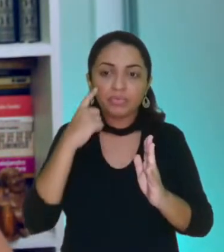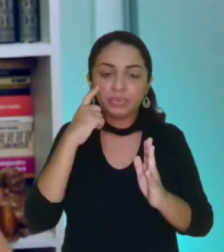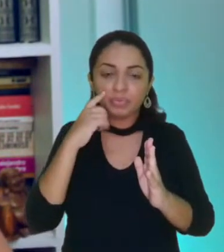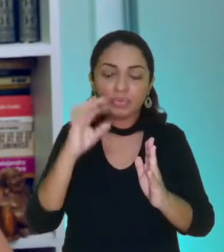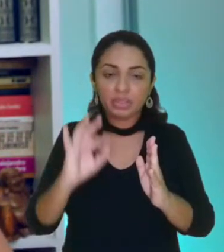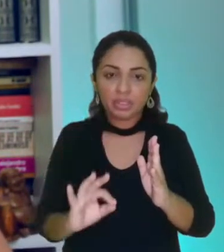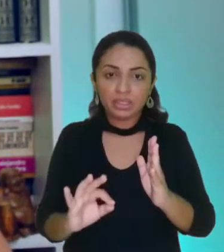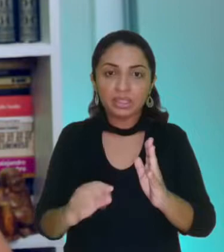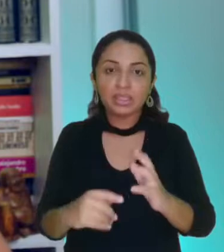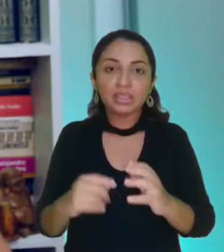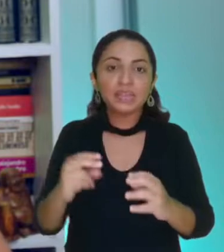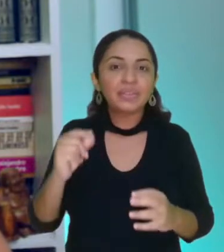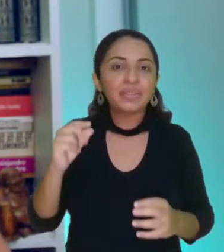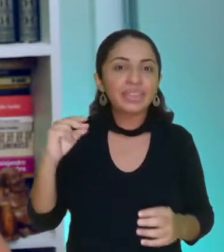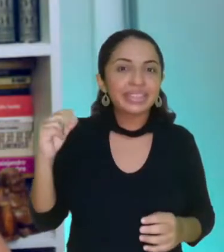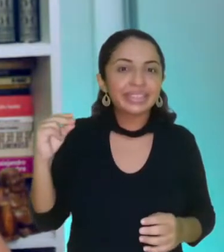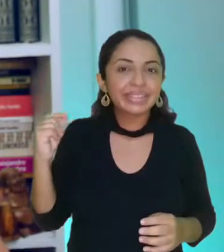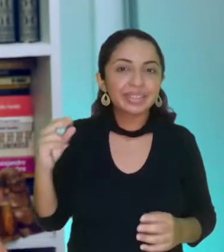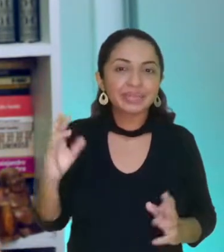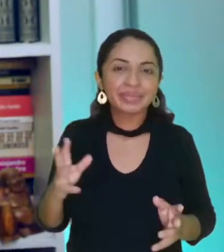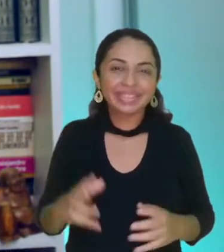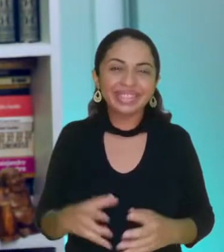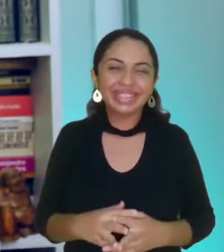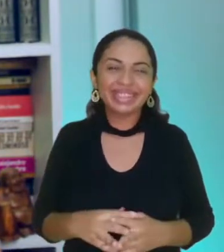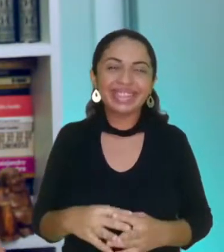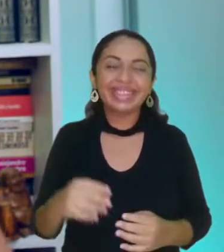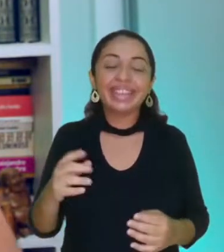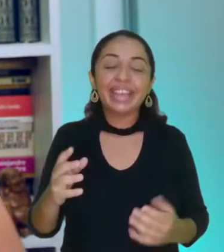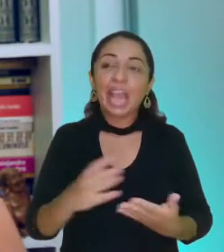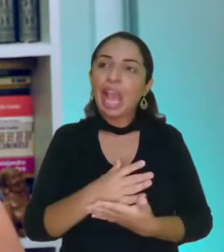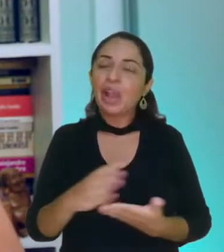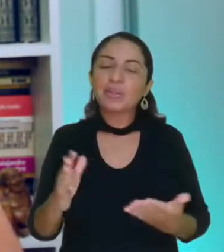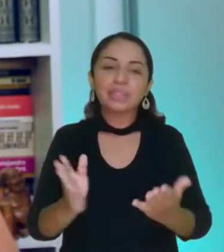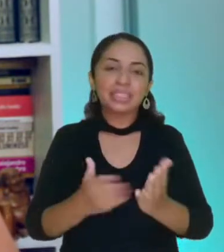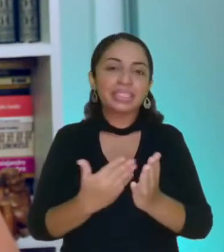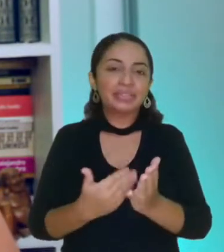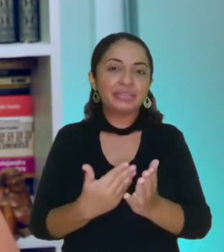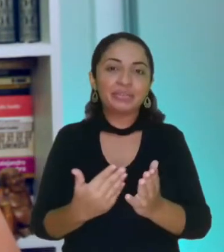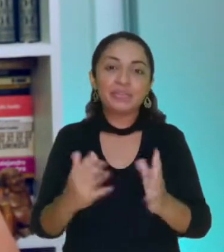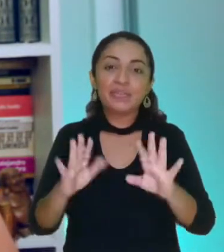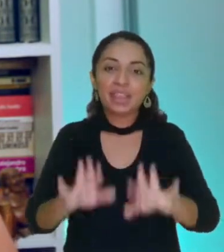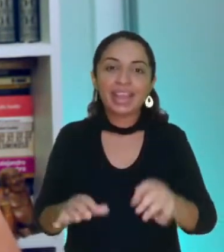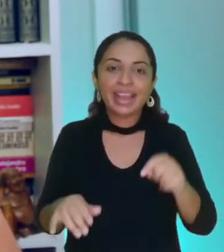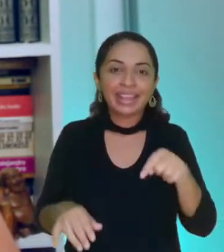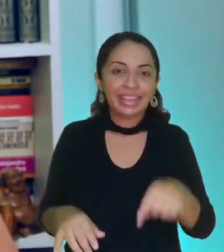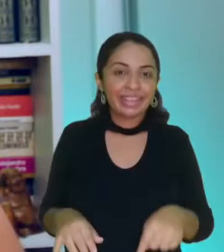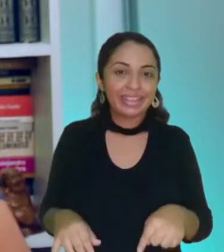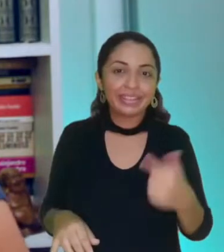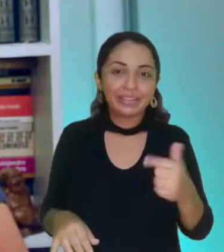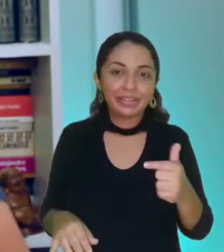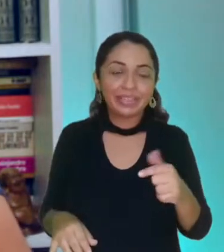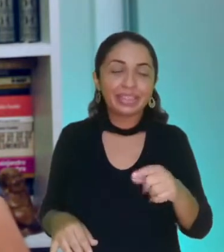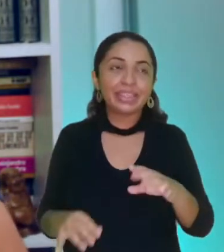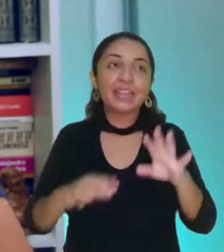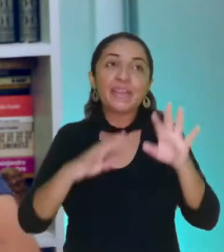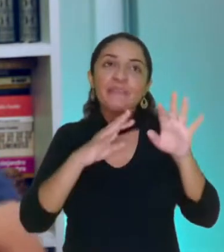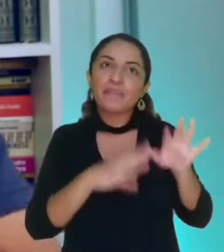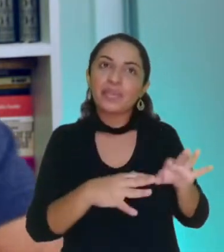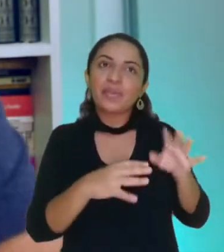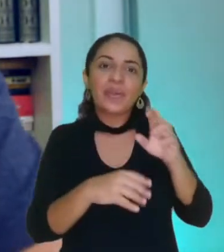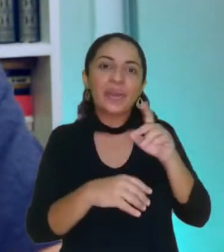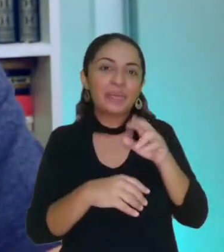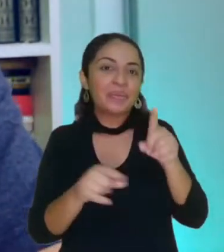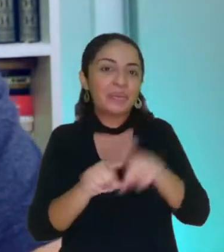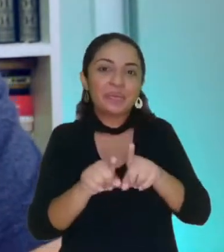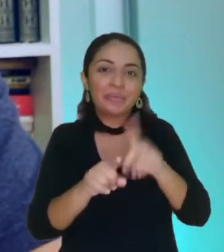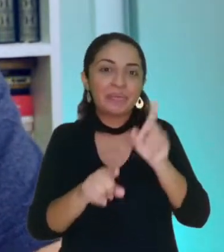conferir. Não me lembro, faz muito tempo. Alguns desses livros eu nem ficaram com o Davi, nem ficaram aqui em casa. Ficaram na casa da minha avó. Tenho que ir lá, ver lá o que é que